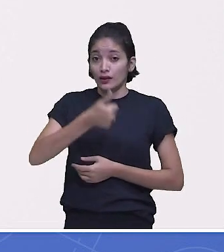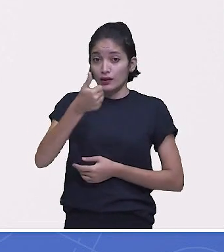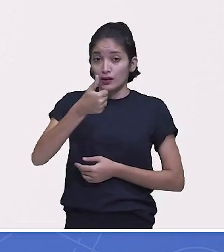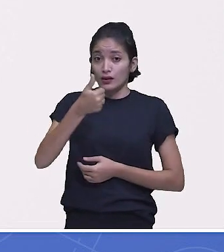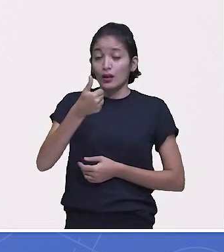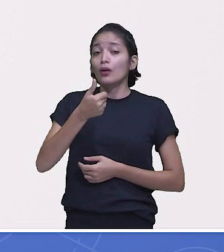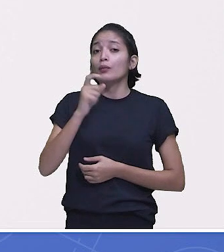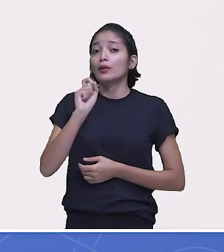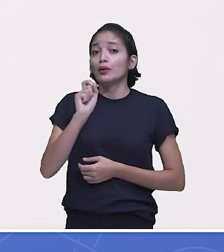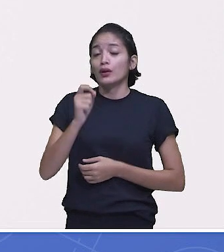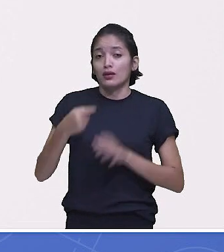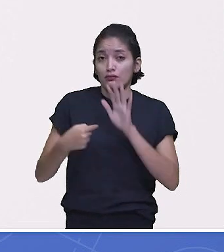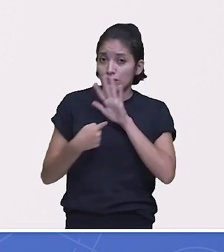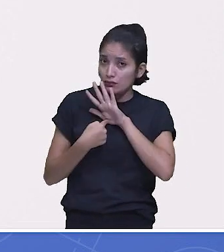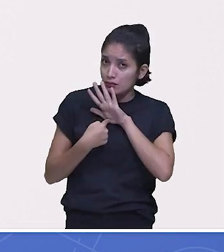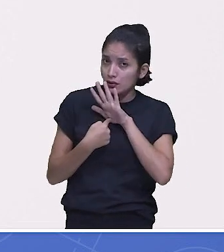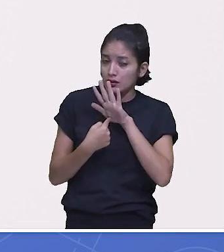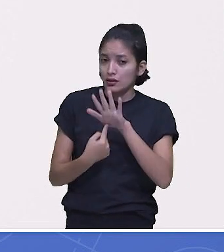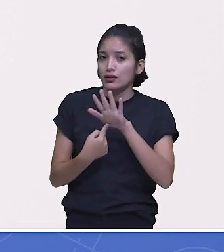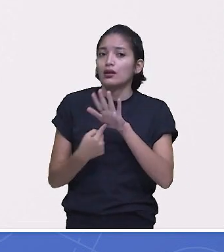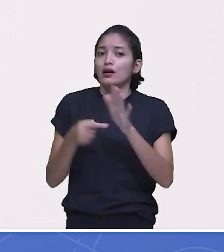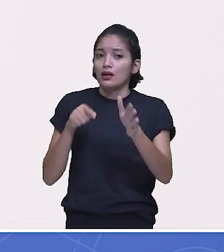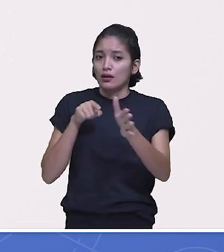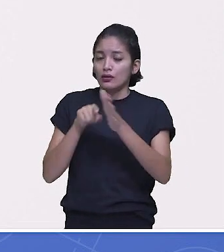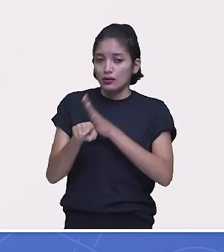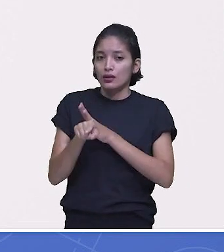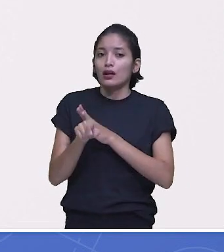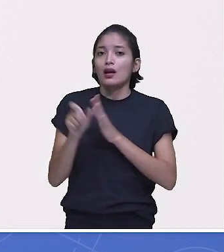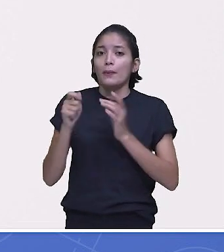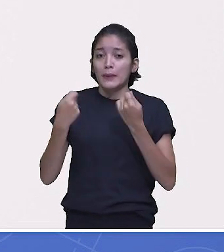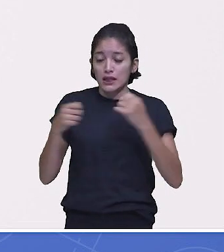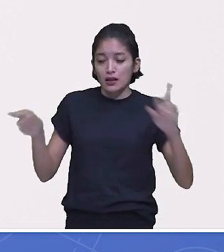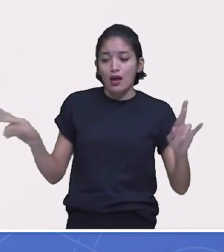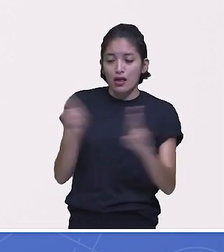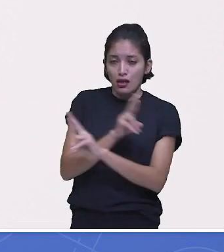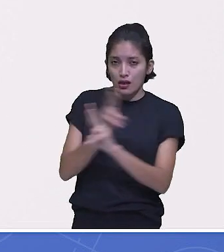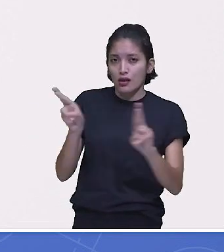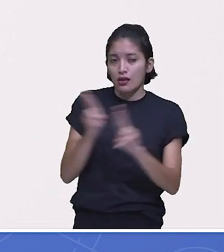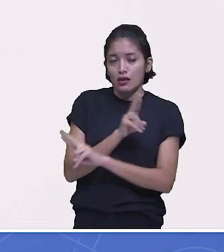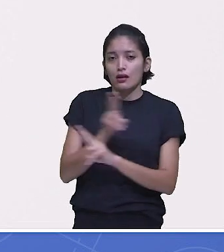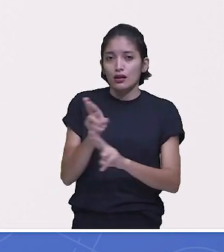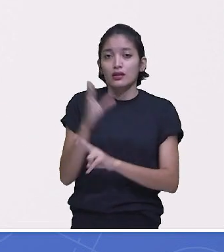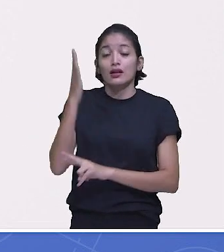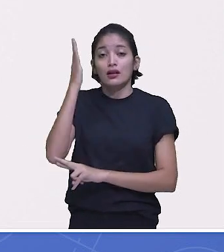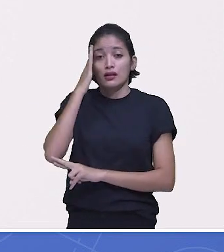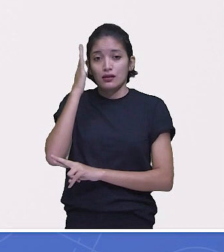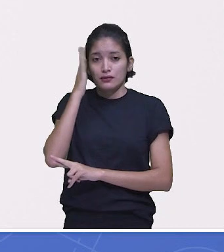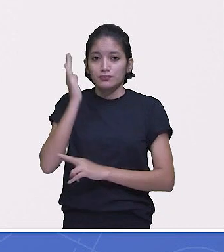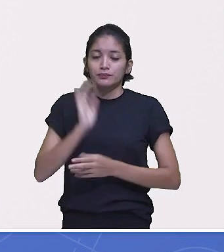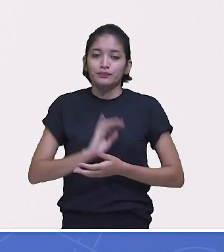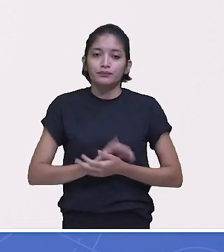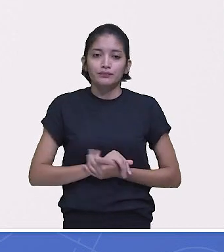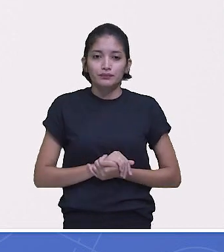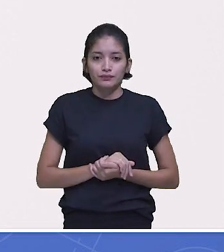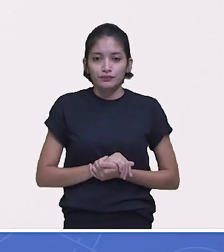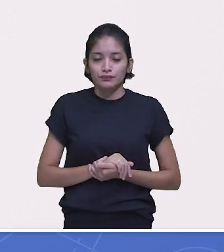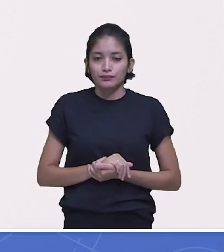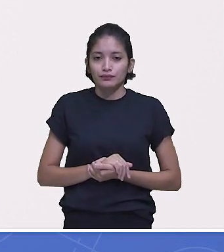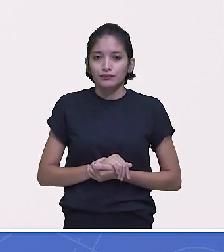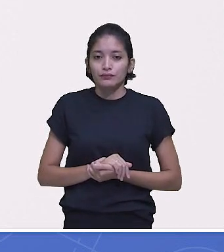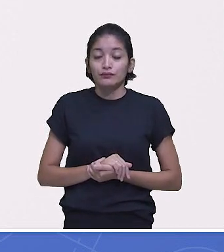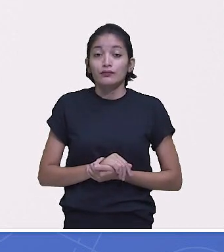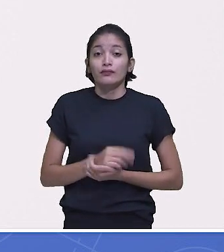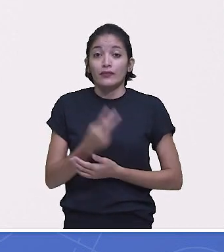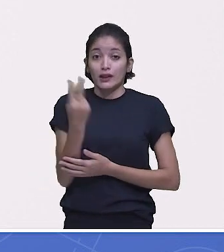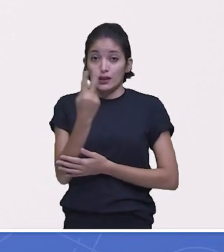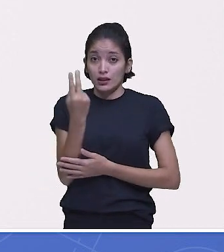que apresentar. A primeira perguntinha tem que estar relacionada com para saber a idade. A segunda perguntinha,